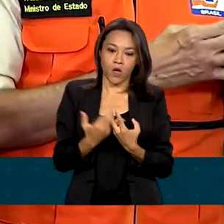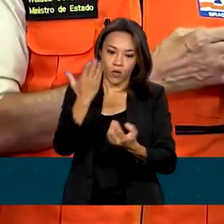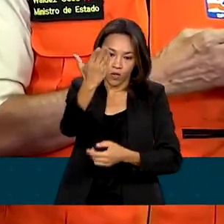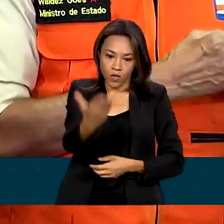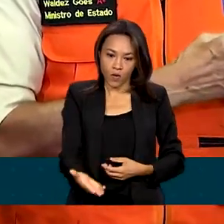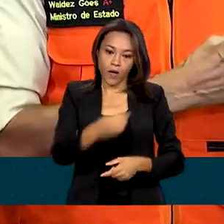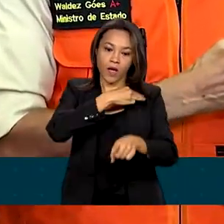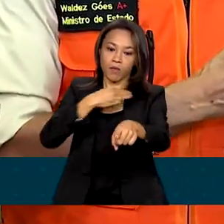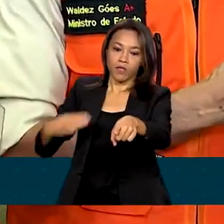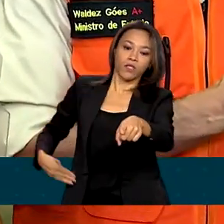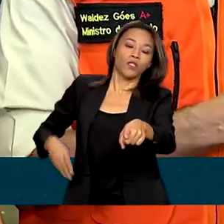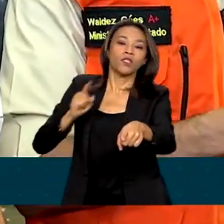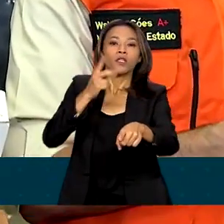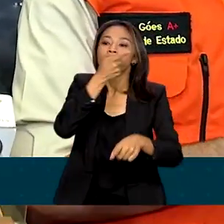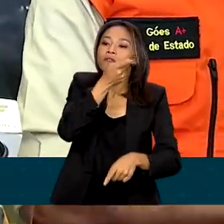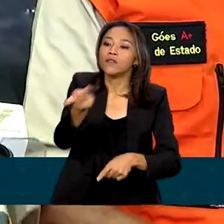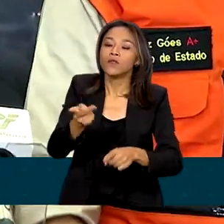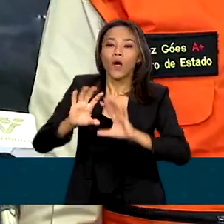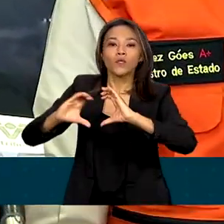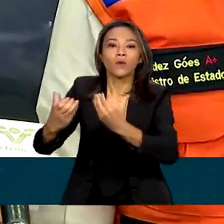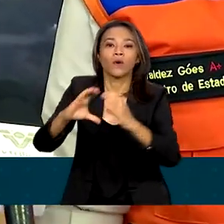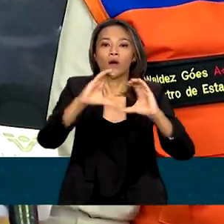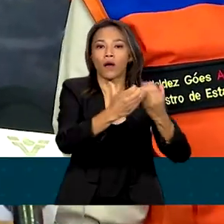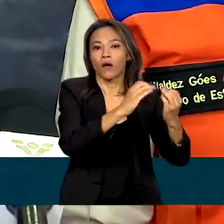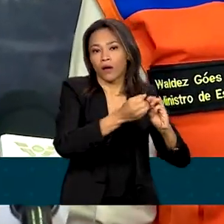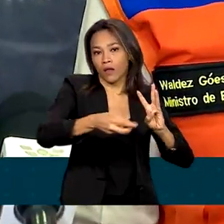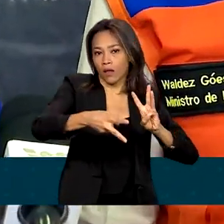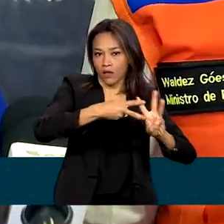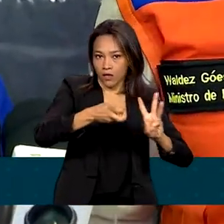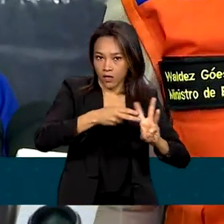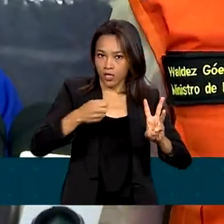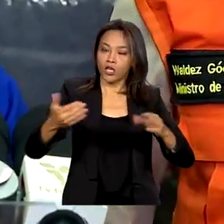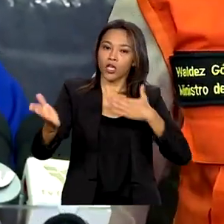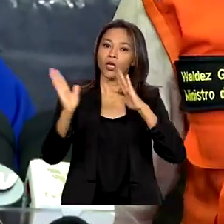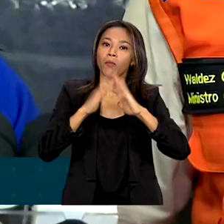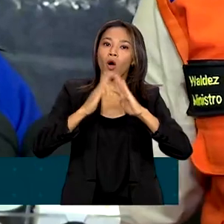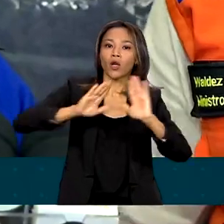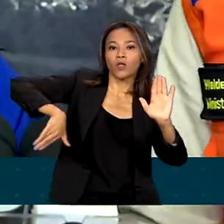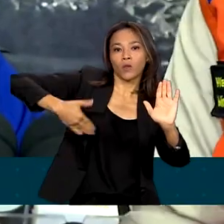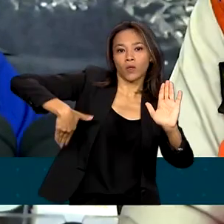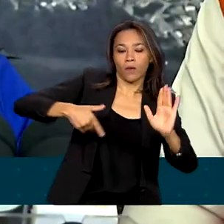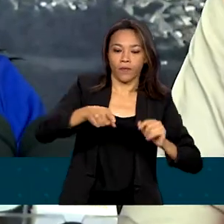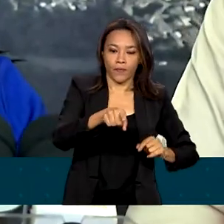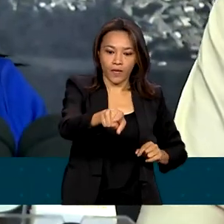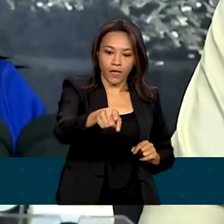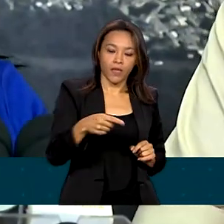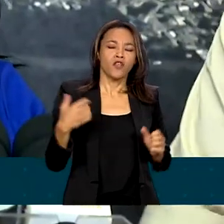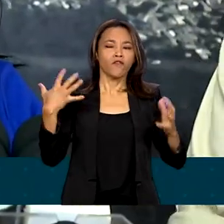visitou as comunidades indígenas do litoral nós viemos aqui para acompanhar